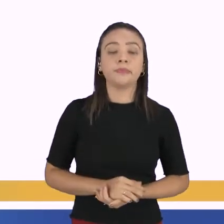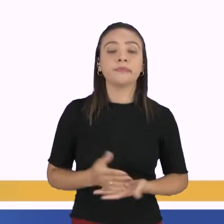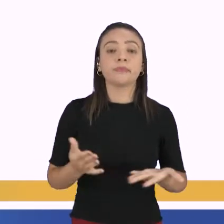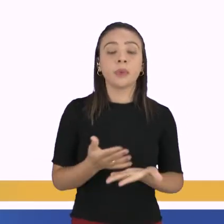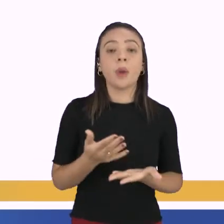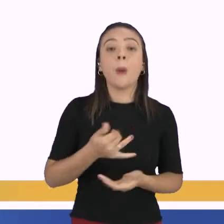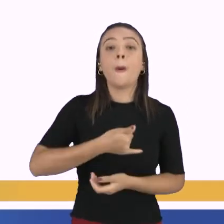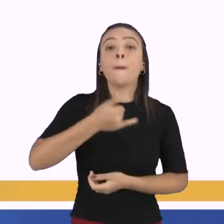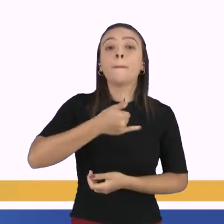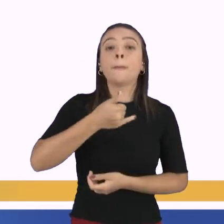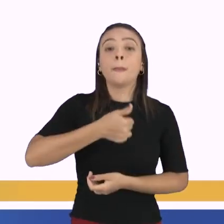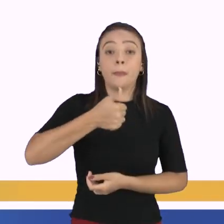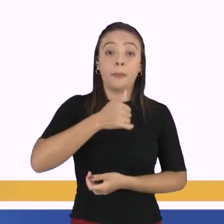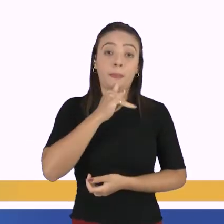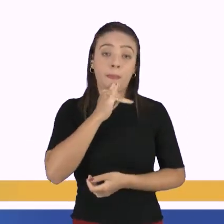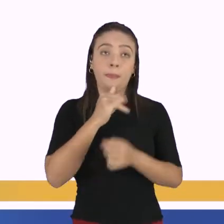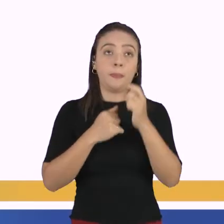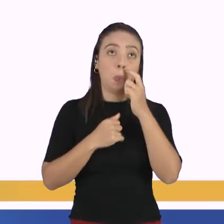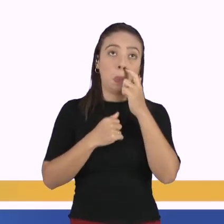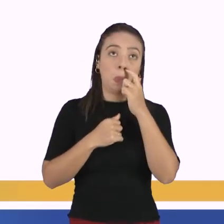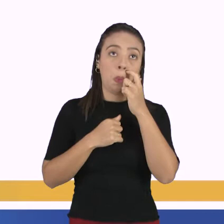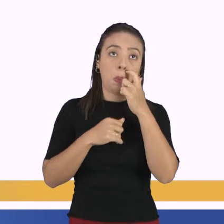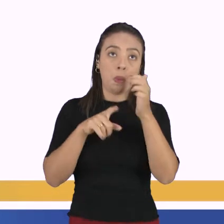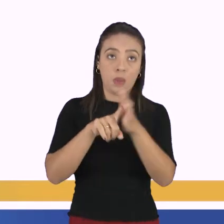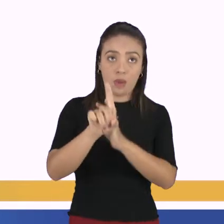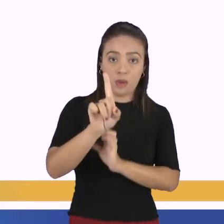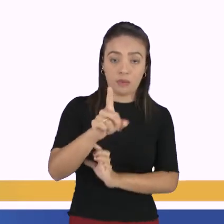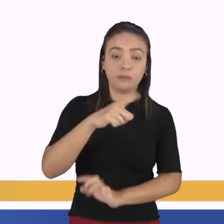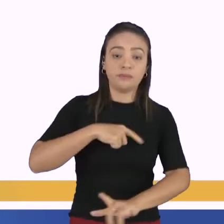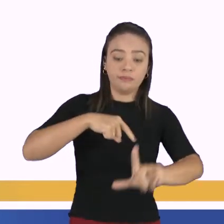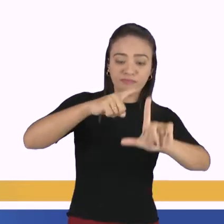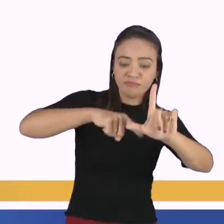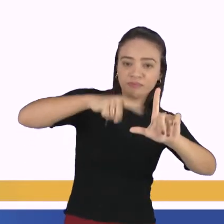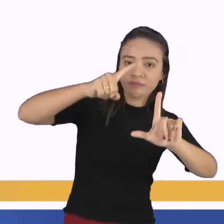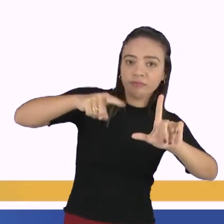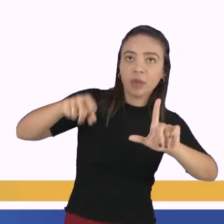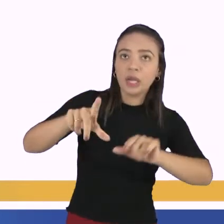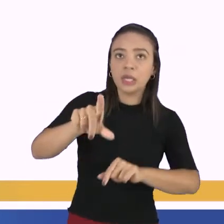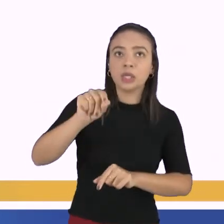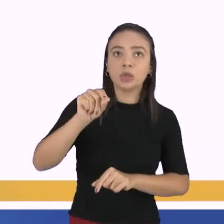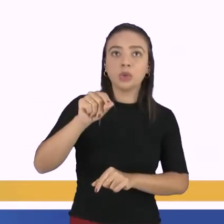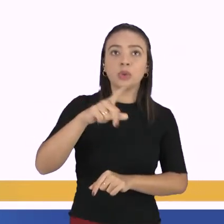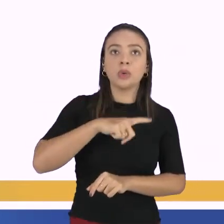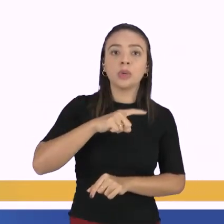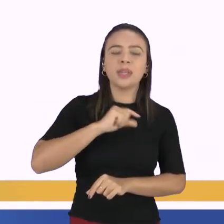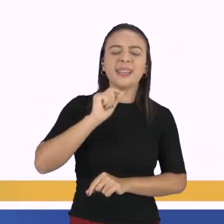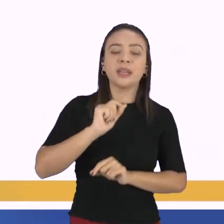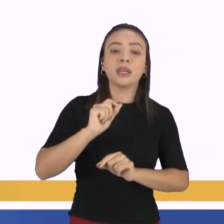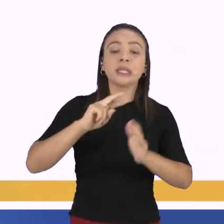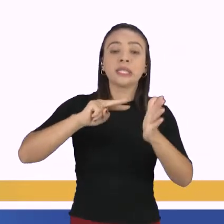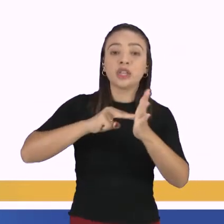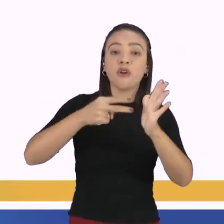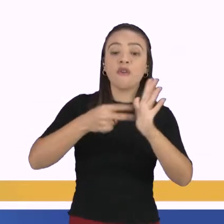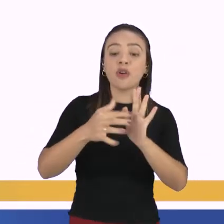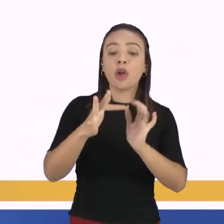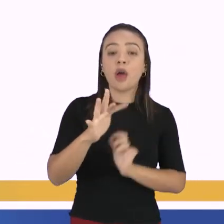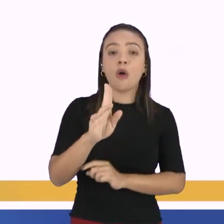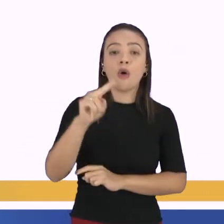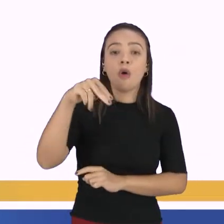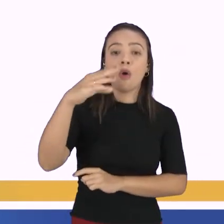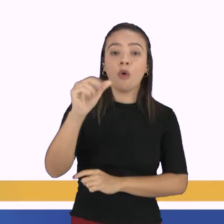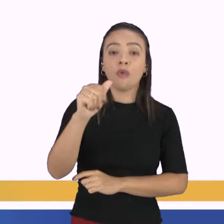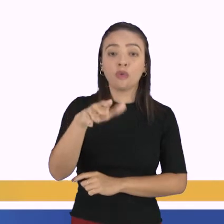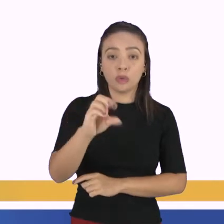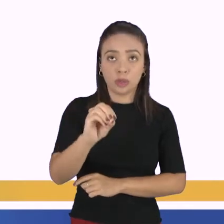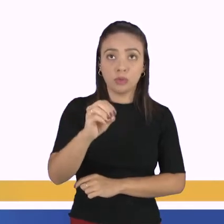aqui vamos resolver o exercício 1. Nos seguintes gráficos, assinale aqueles que representam funções de y